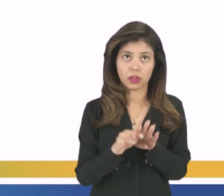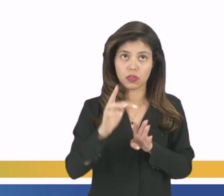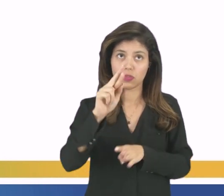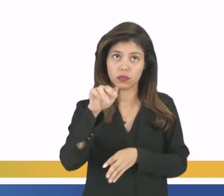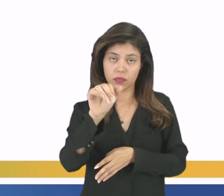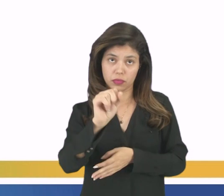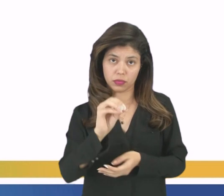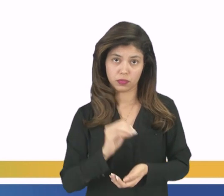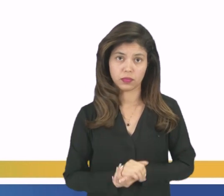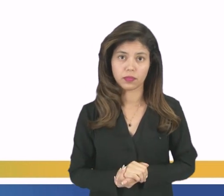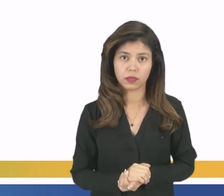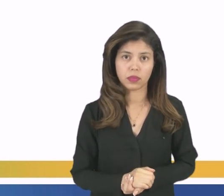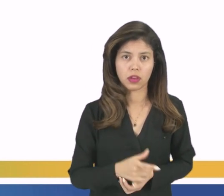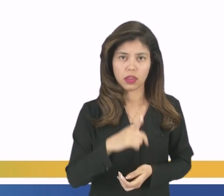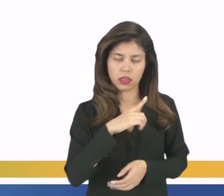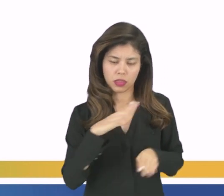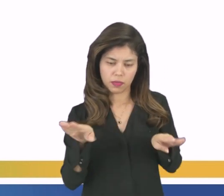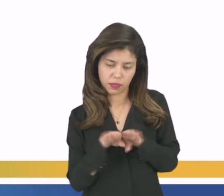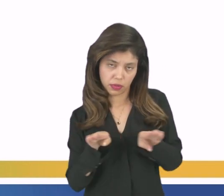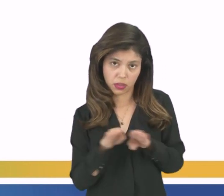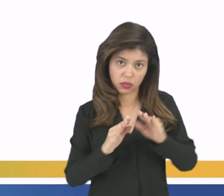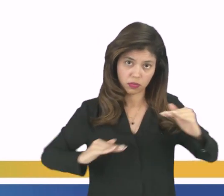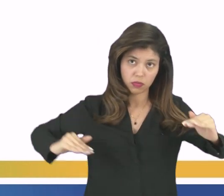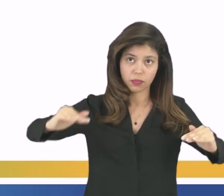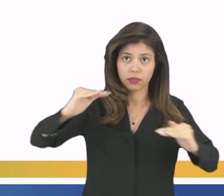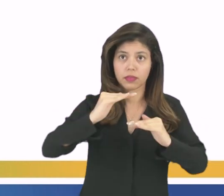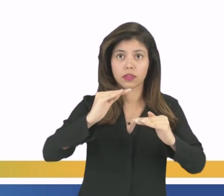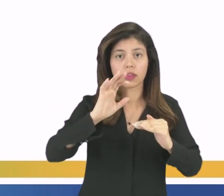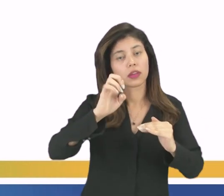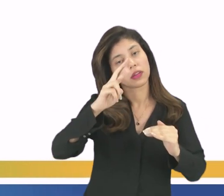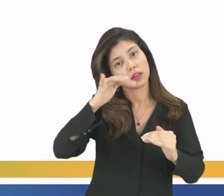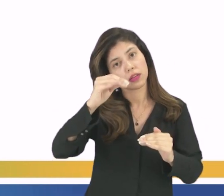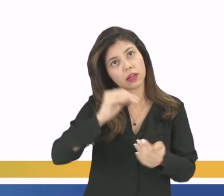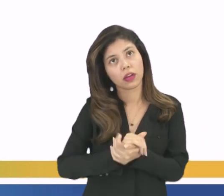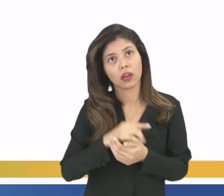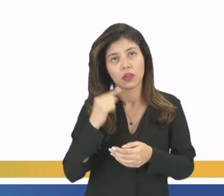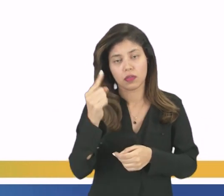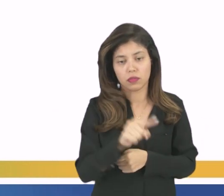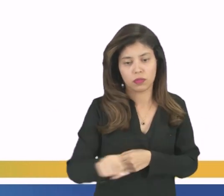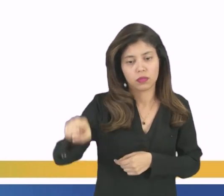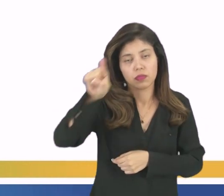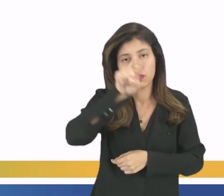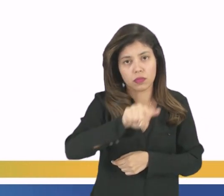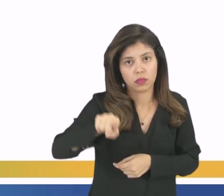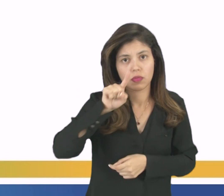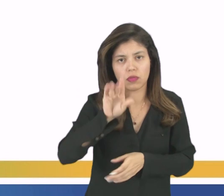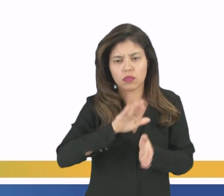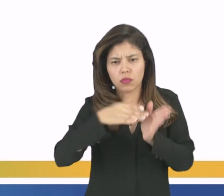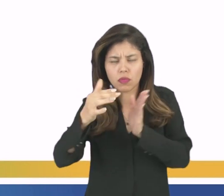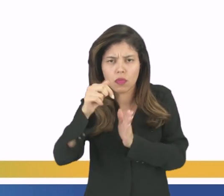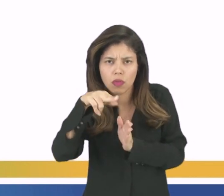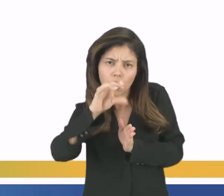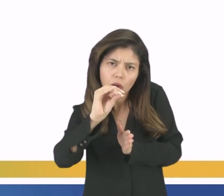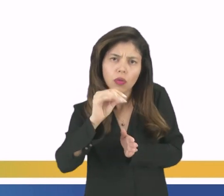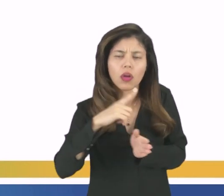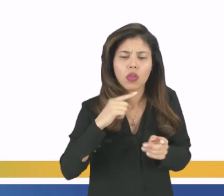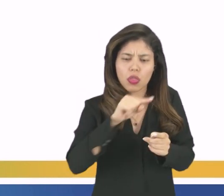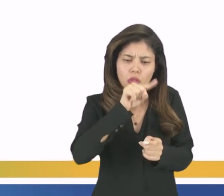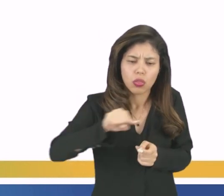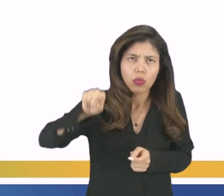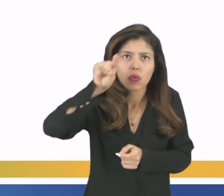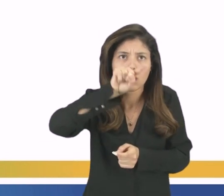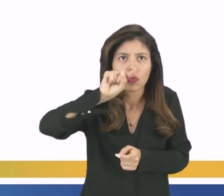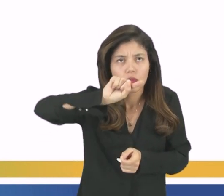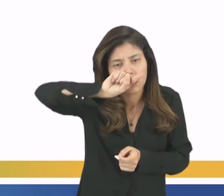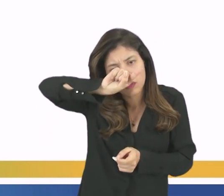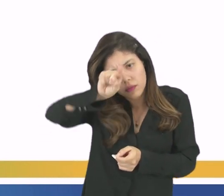né? Corresponde à parte da superfície esférica que se obtém ao girar uma semicircunferência de um ângulo em torno do seu eixo, que vai ser isso